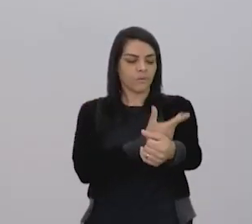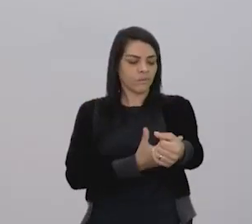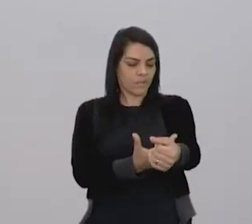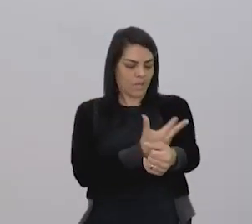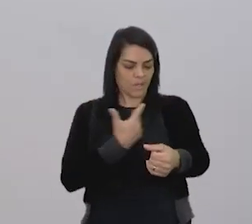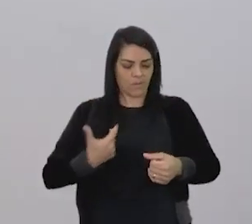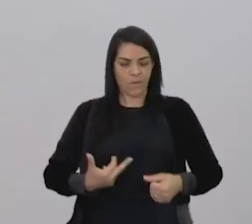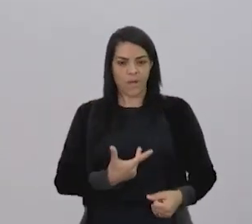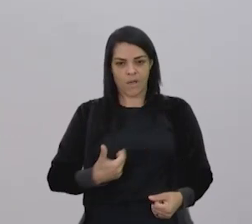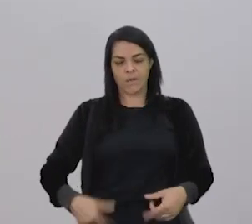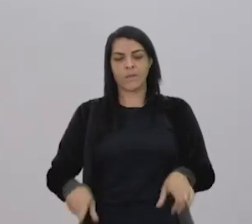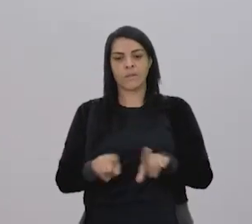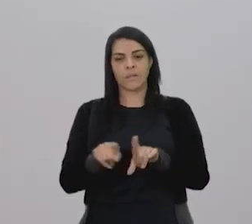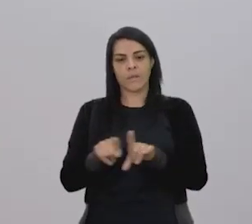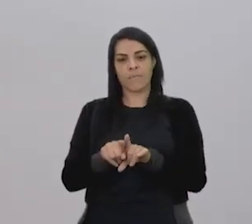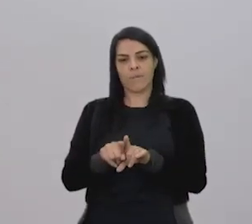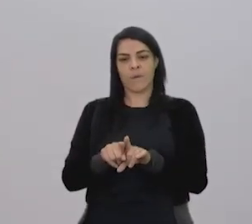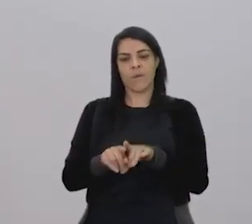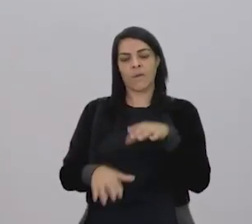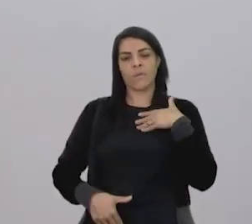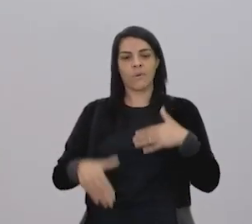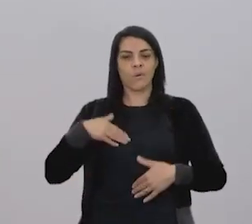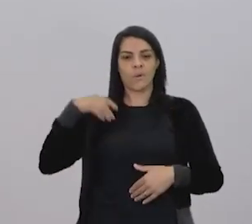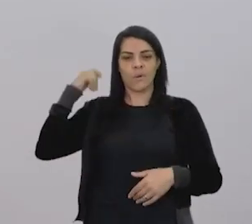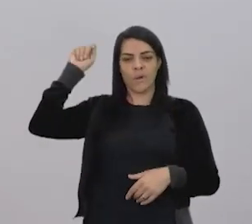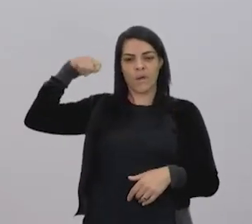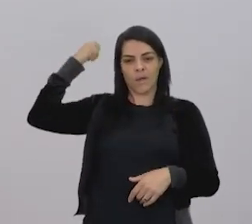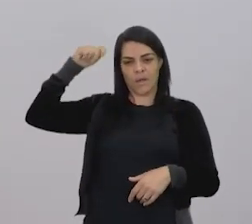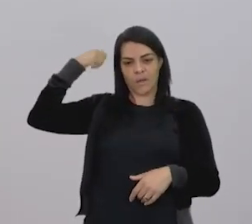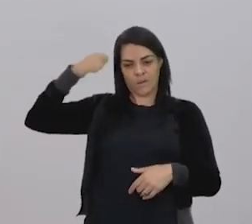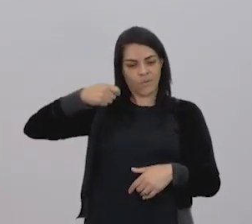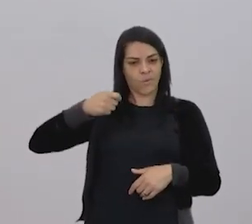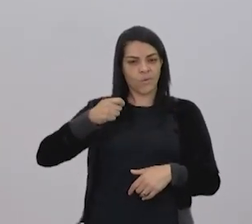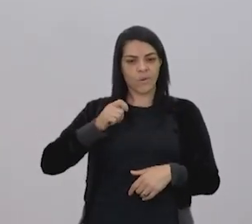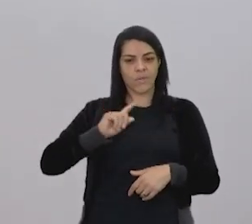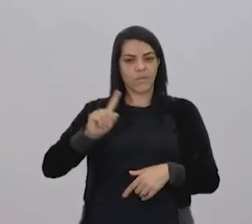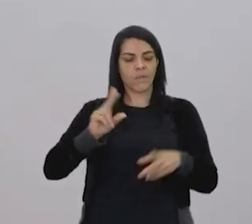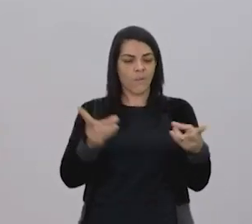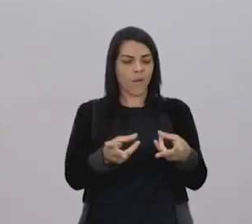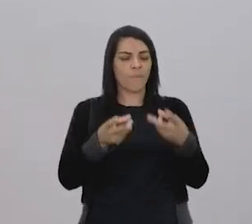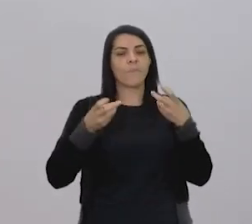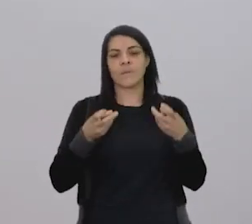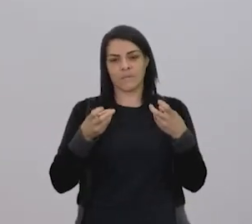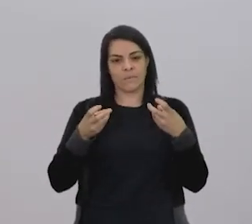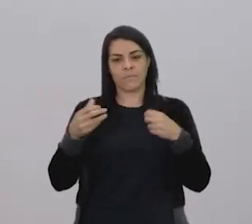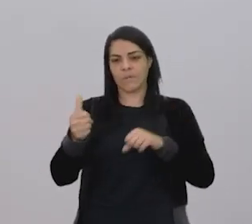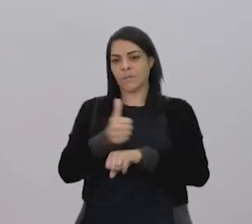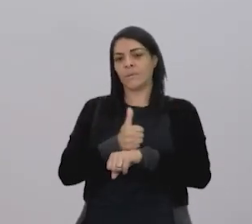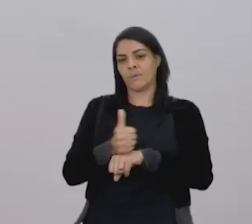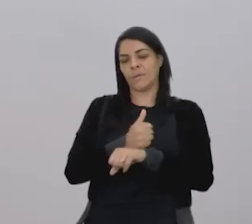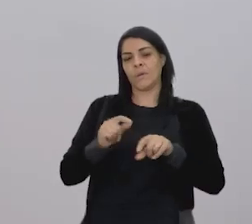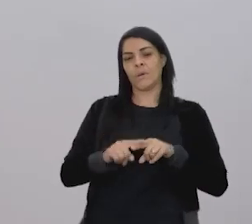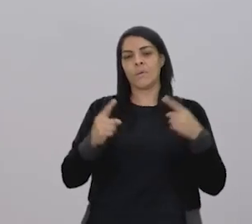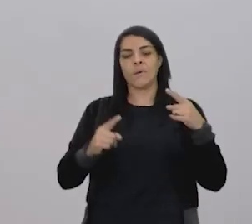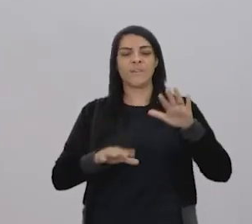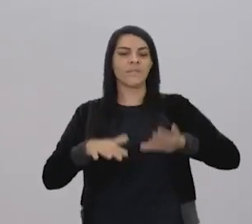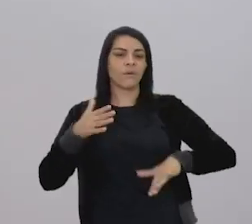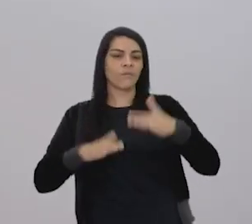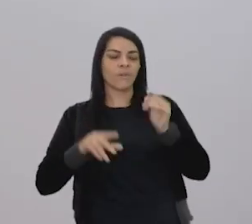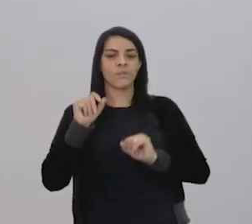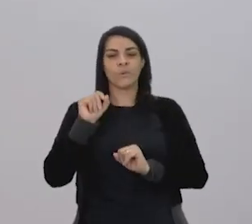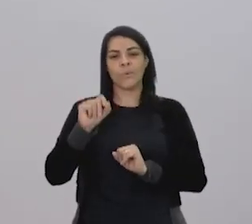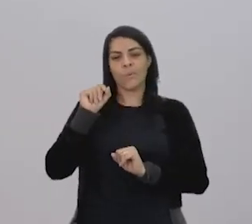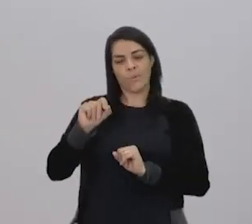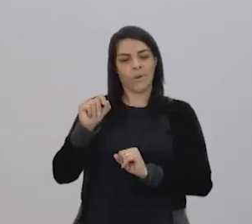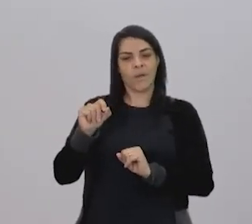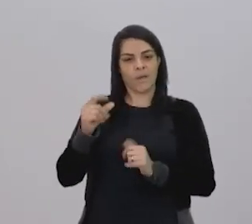gente falou do corpo do ator, que muitas vezes não é visto como um corpo em sua forma profissional, mas talvez como um corpo que está